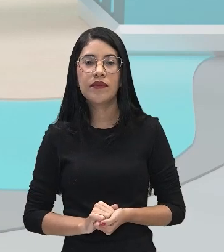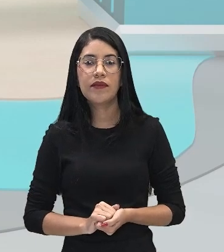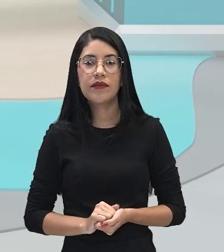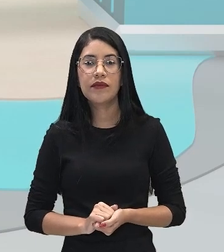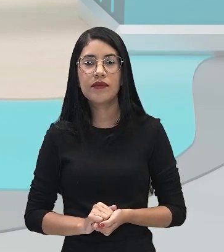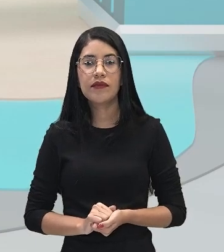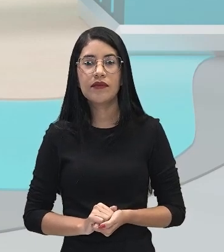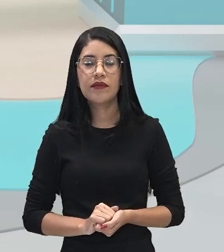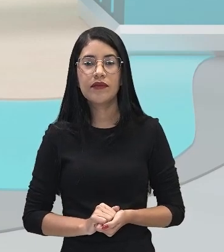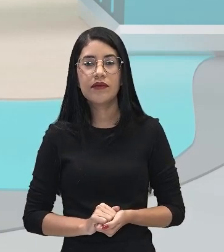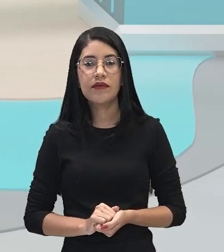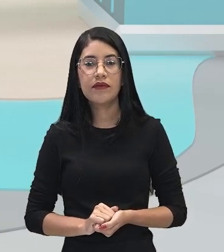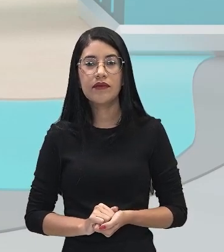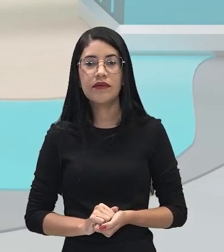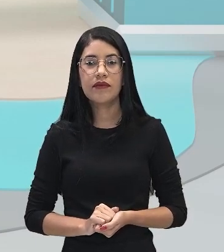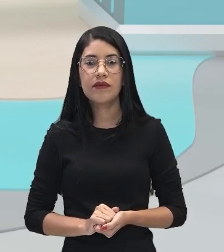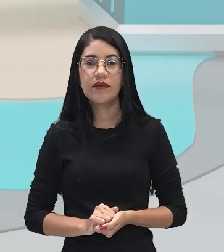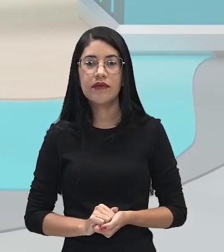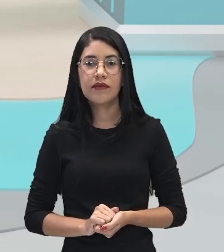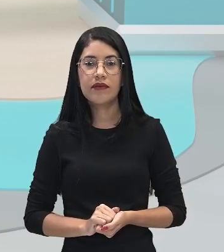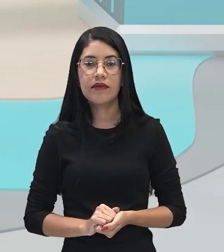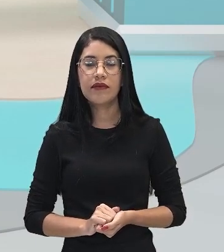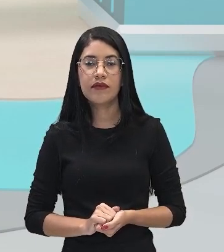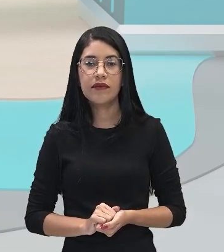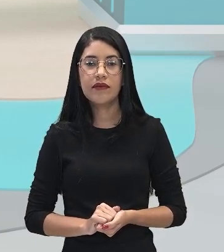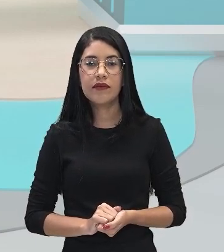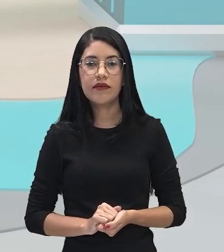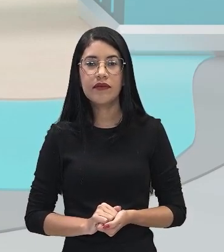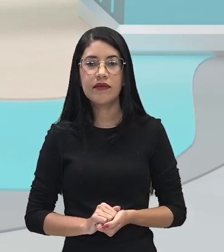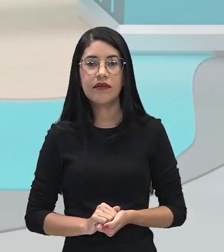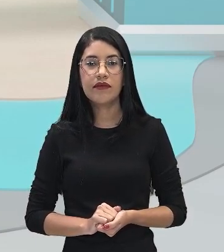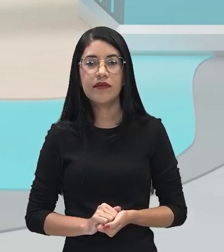Solta pela boca. De novo.